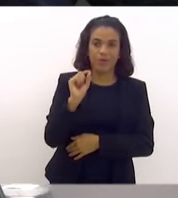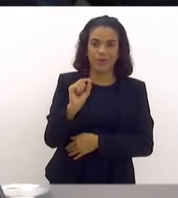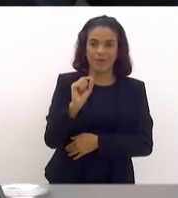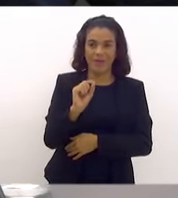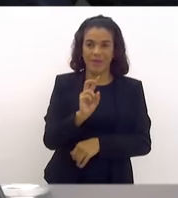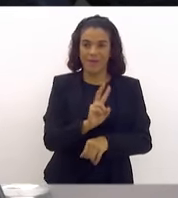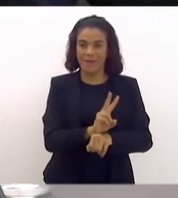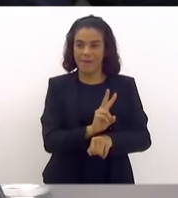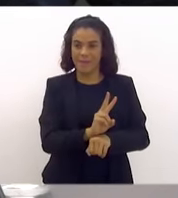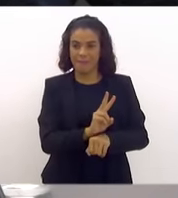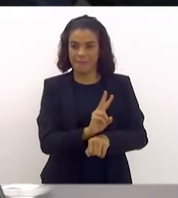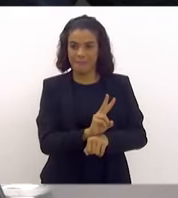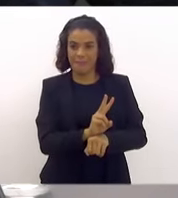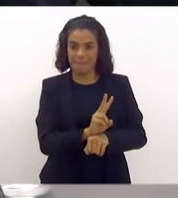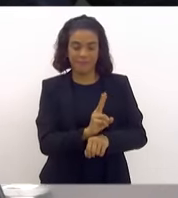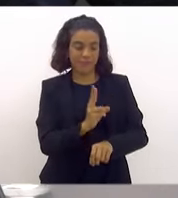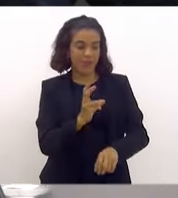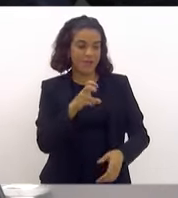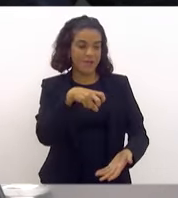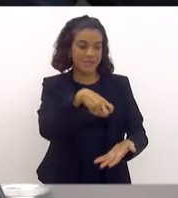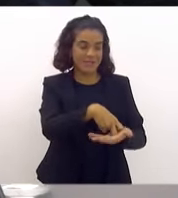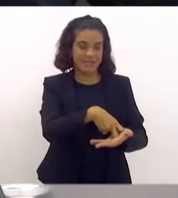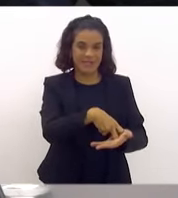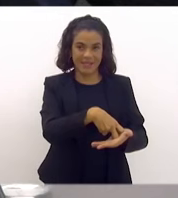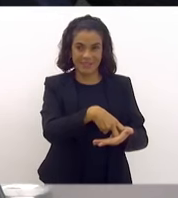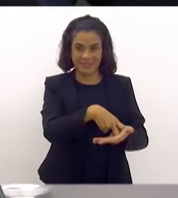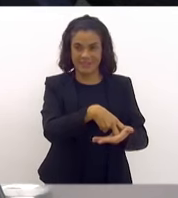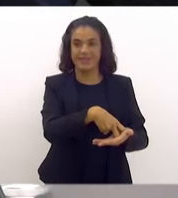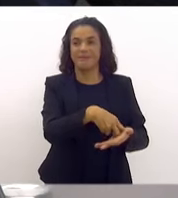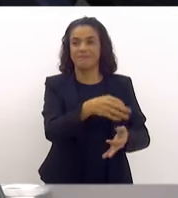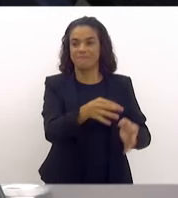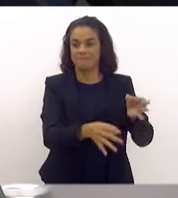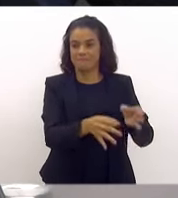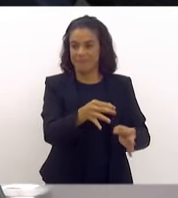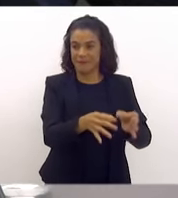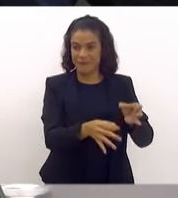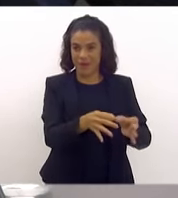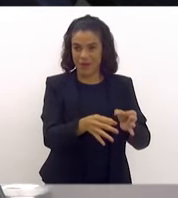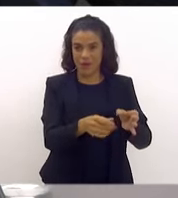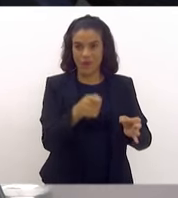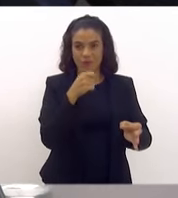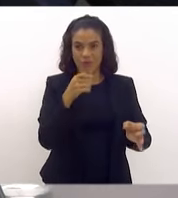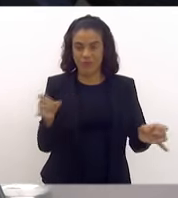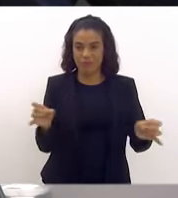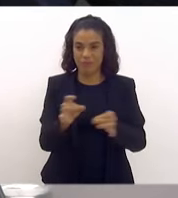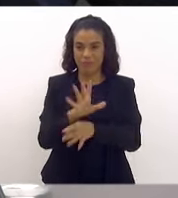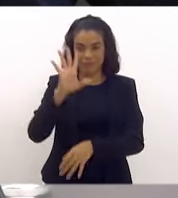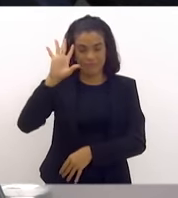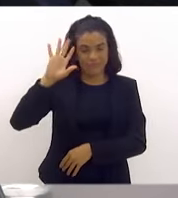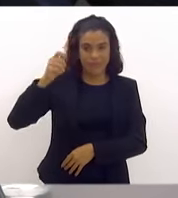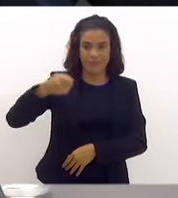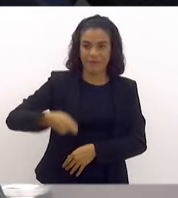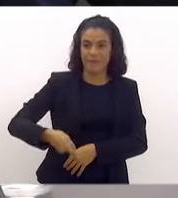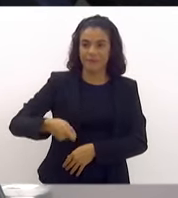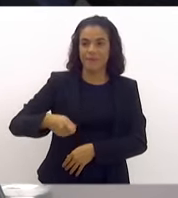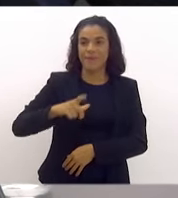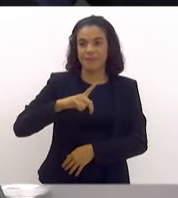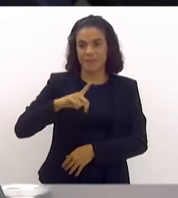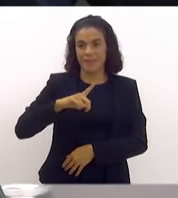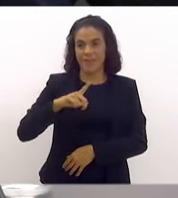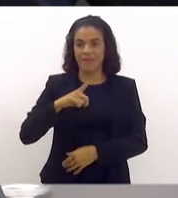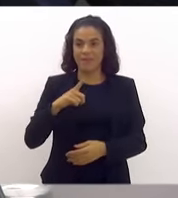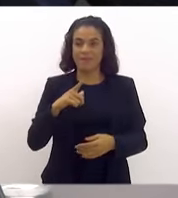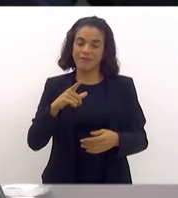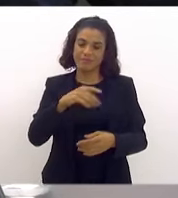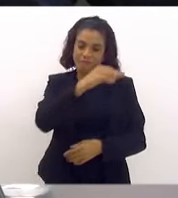eh uma sentença penal não for transitada em julgado inde definitivo vigora o nosso princípio de presunção de